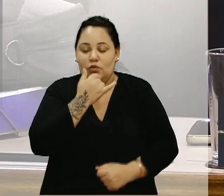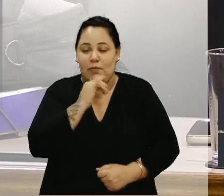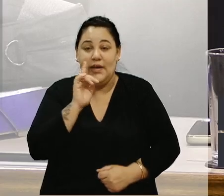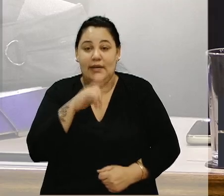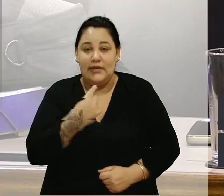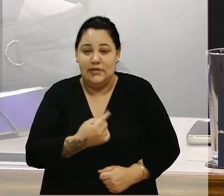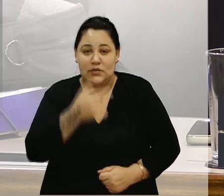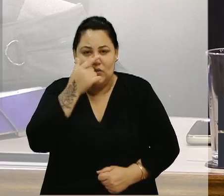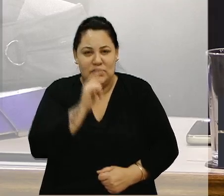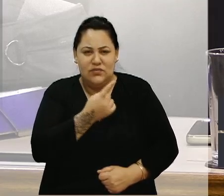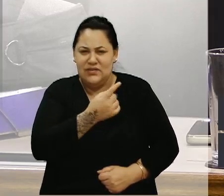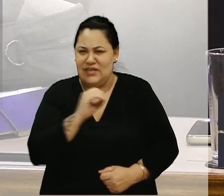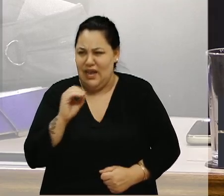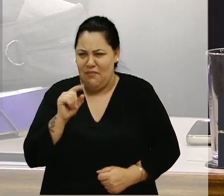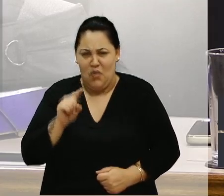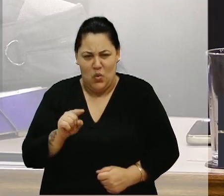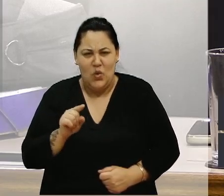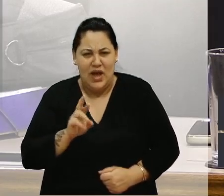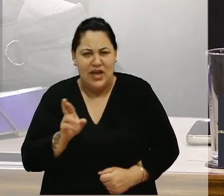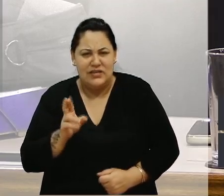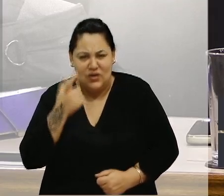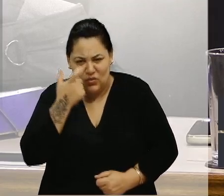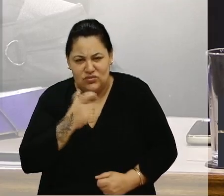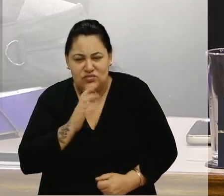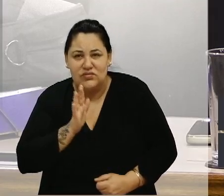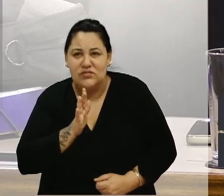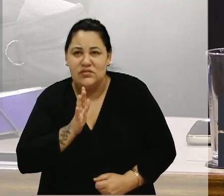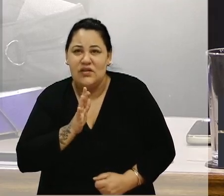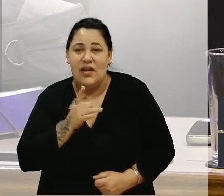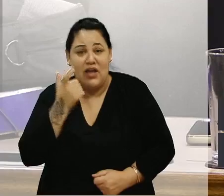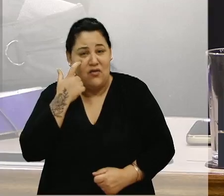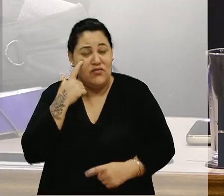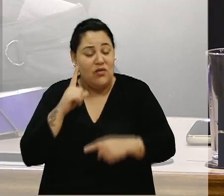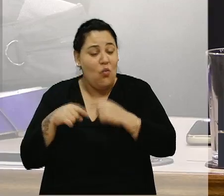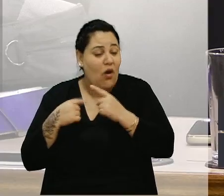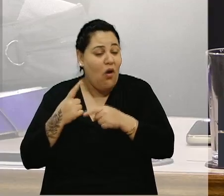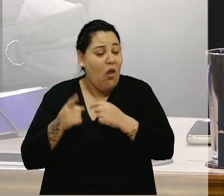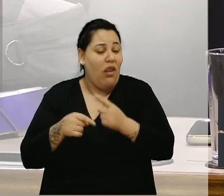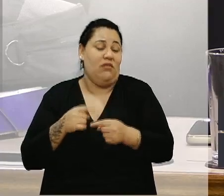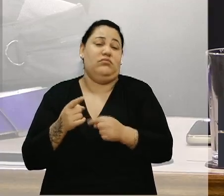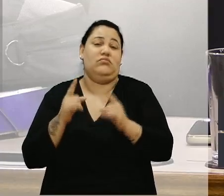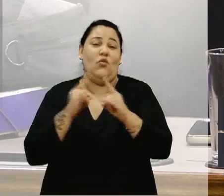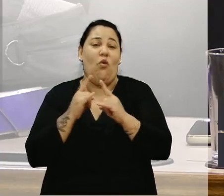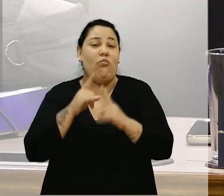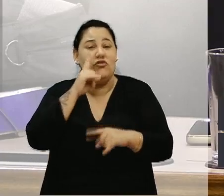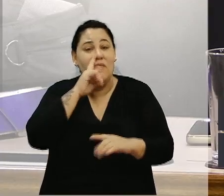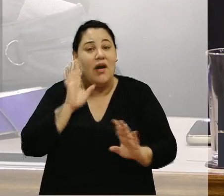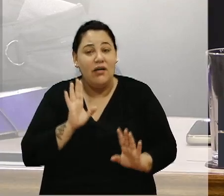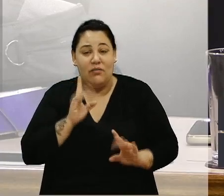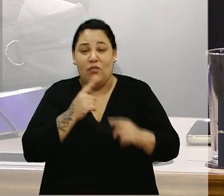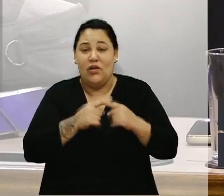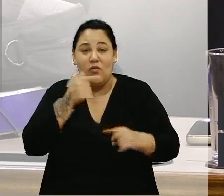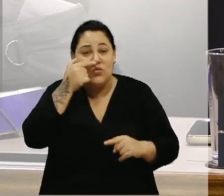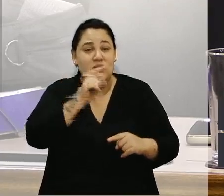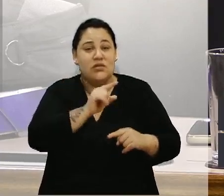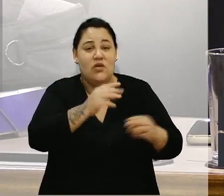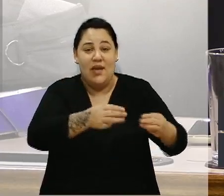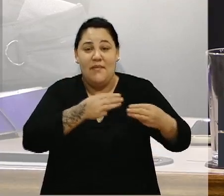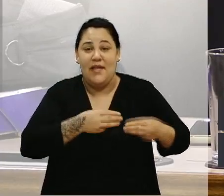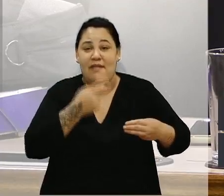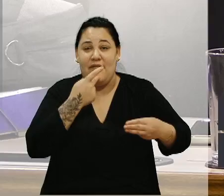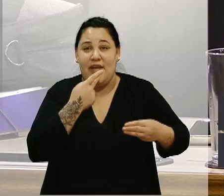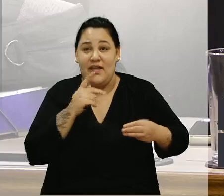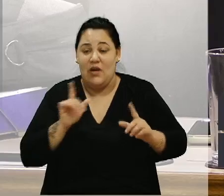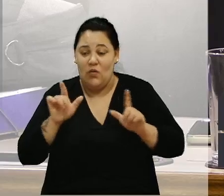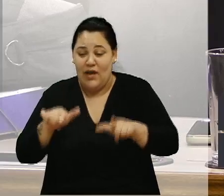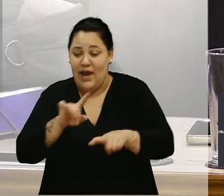é. É. Pelo que eu vi, estão engambelando a CEMEX. Tá? Mesmo tendo conseguido essa emenda, aí estão dizendo que é um lugar que